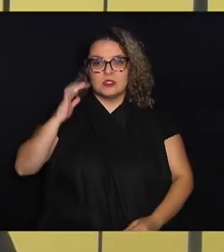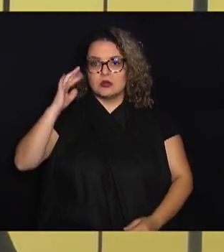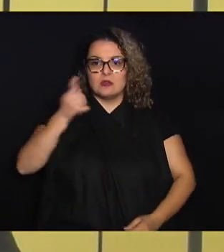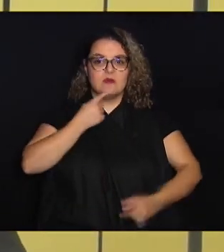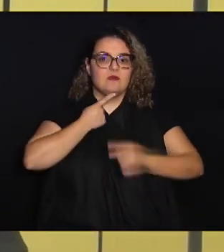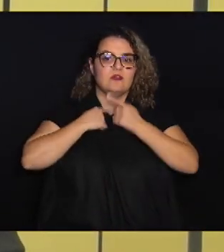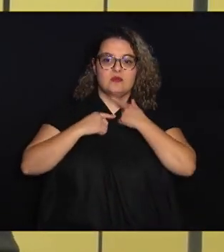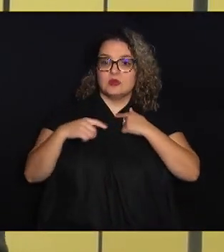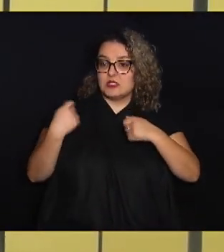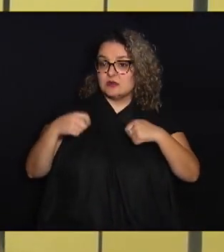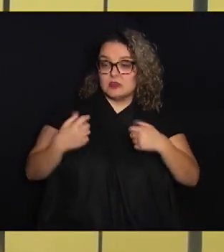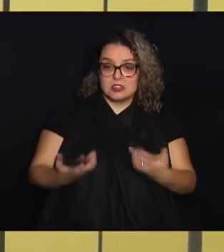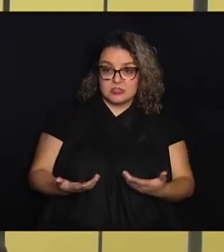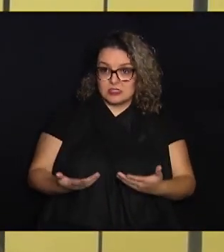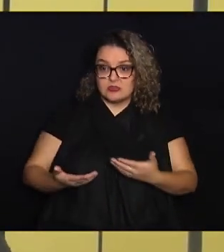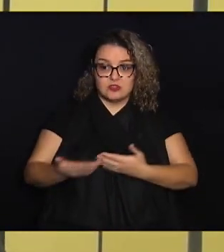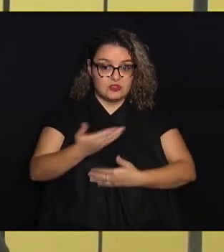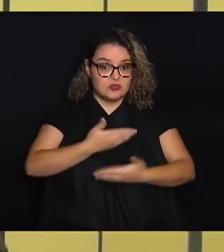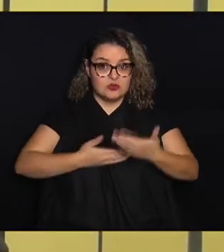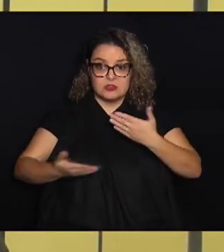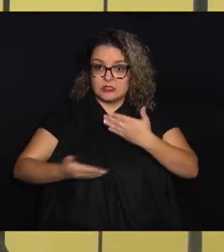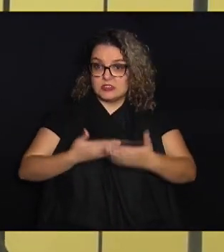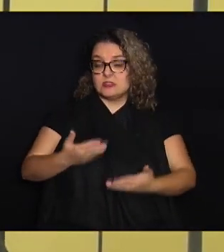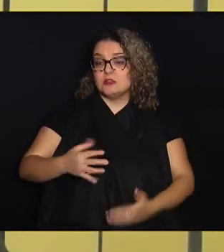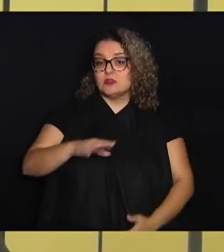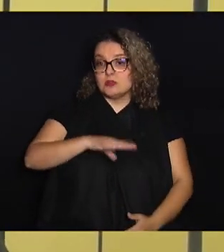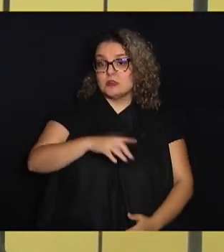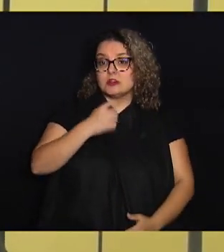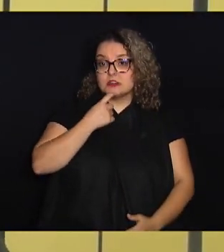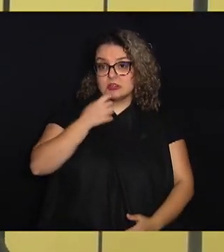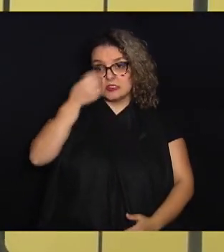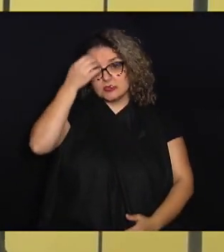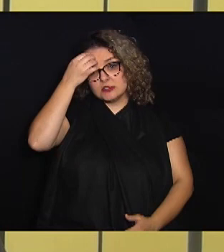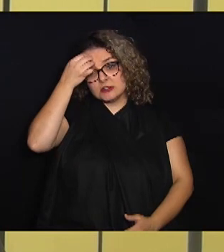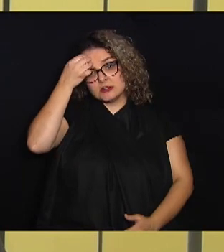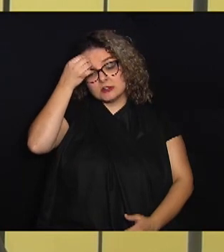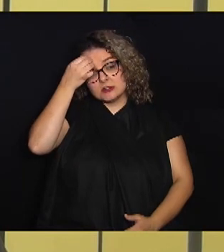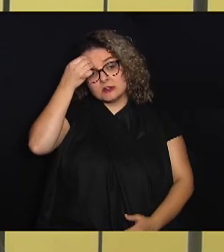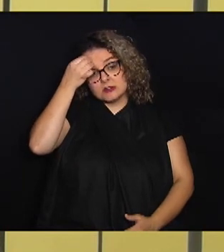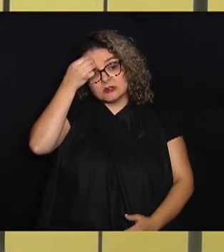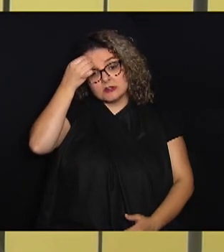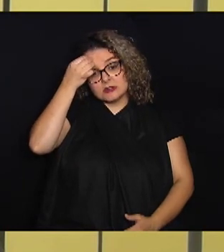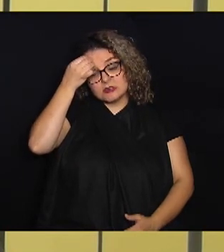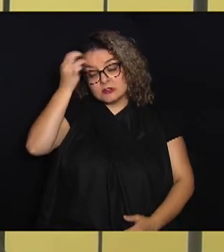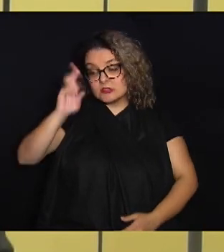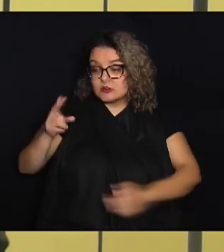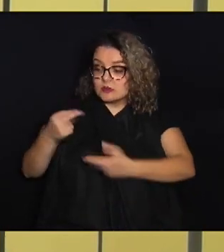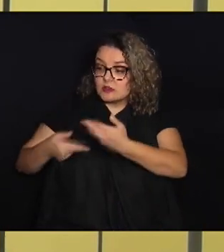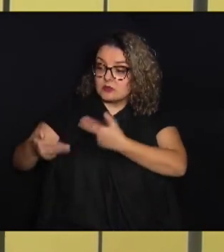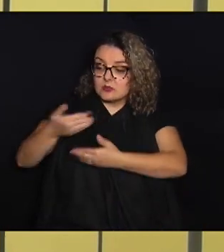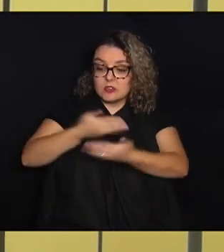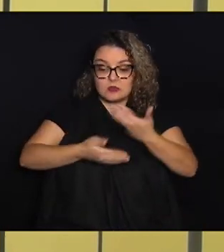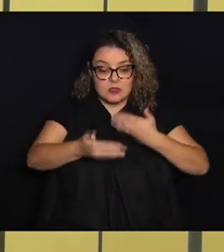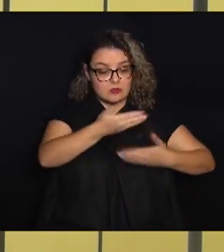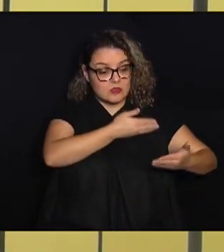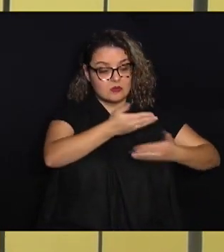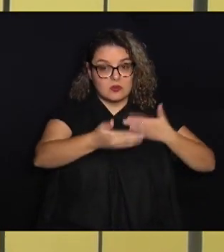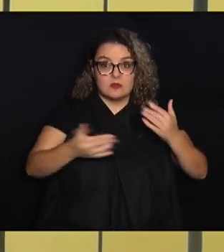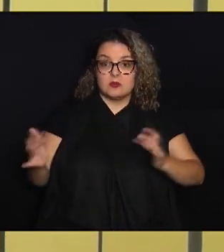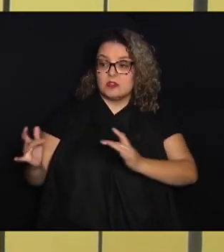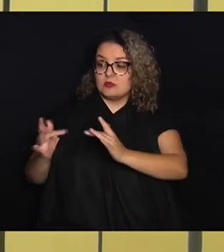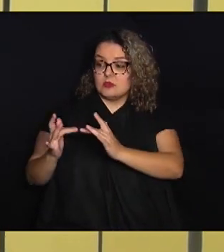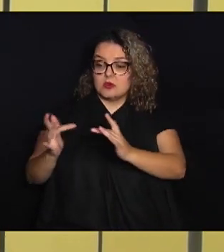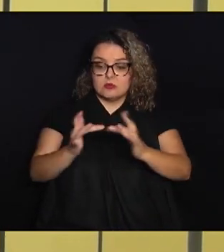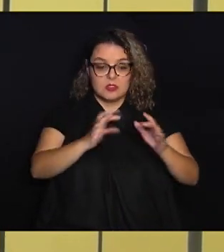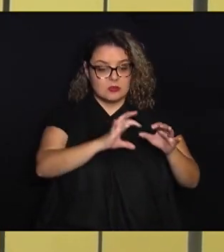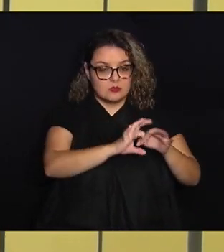vontades, necessidades, interagiam com a cidade. Esses nomes, eles vão se relacionando, vão se conectando uns com os outros. Era uma sociedade